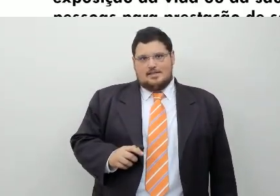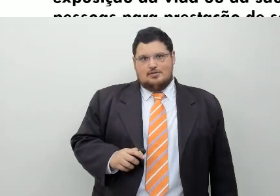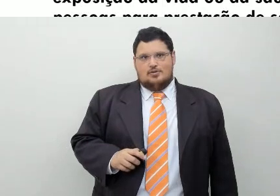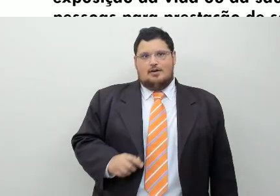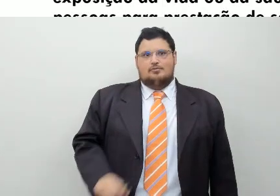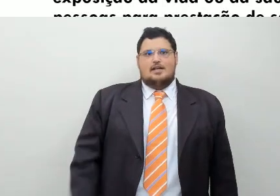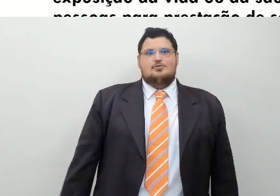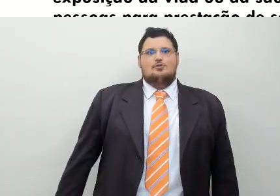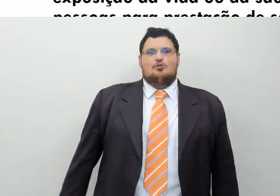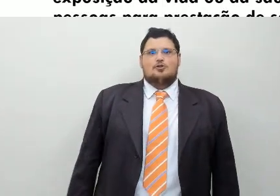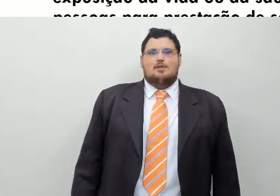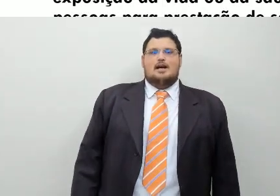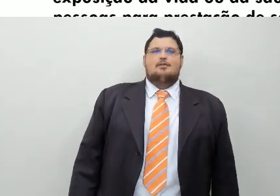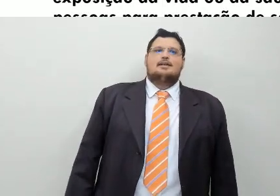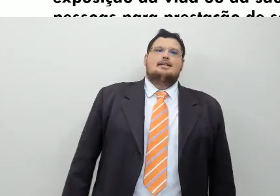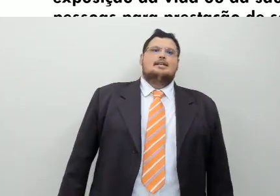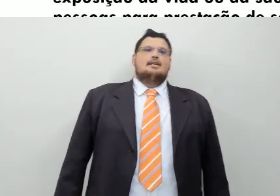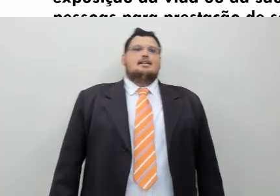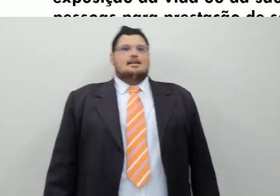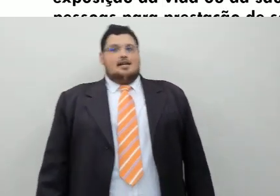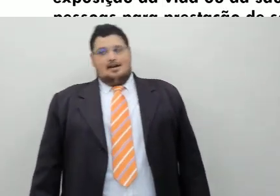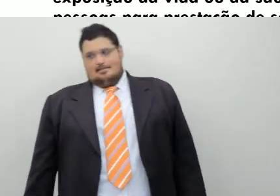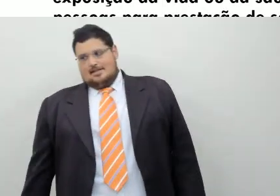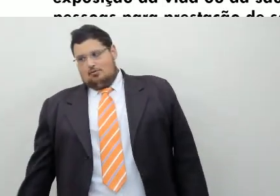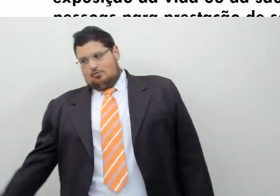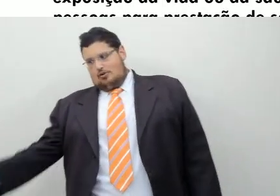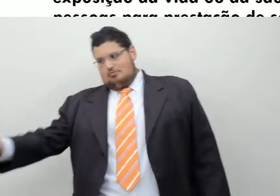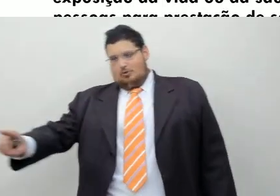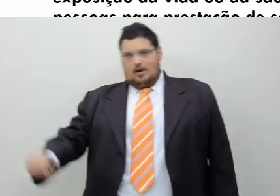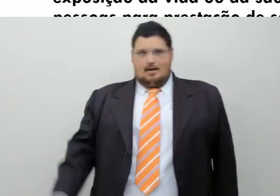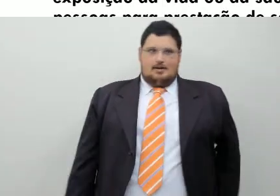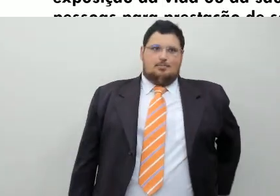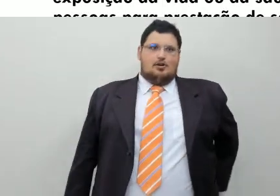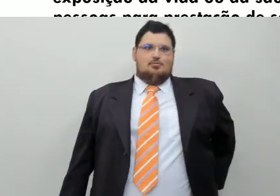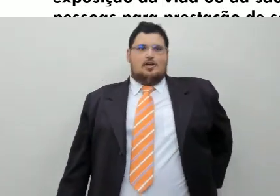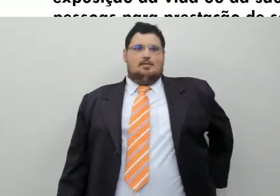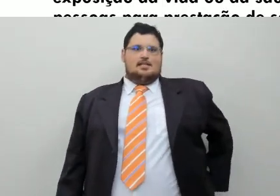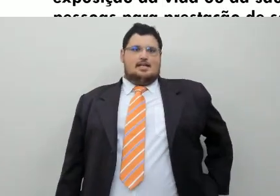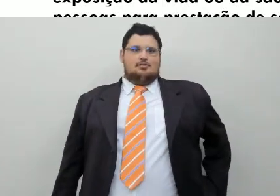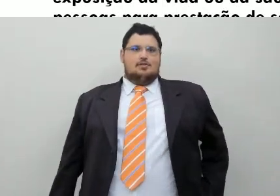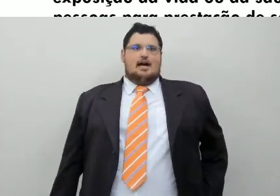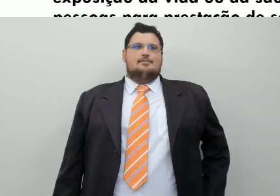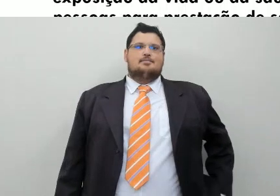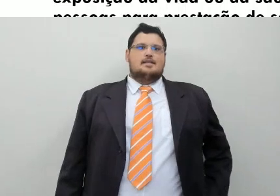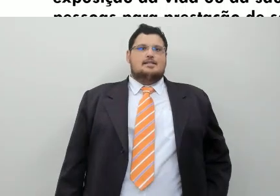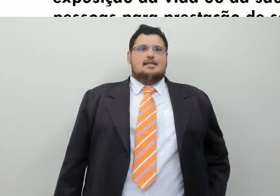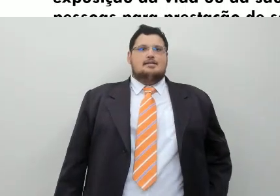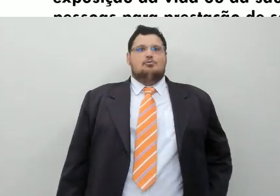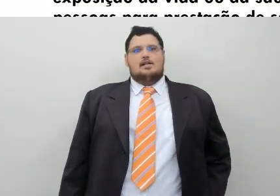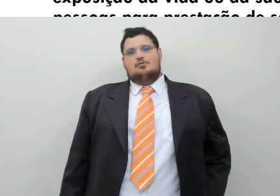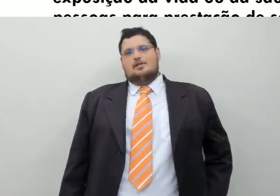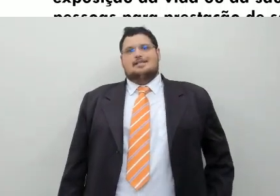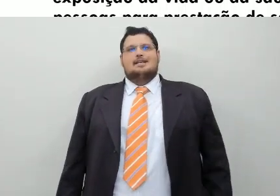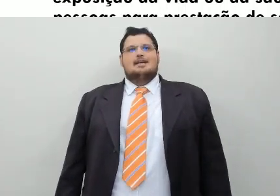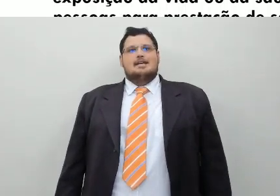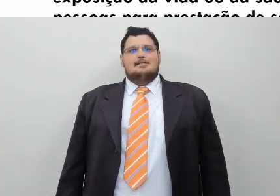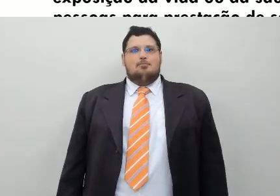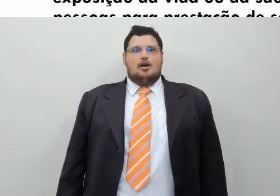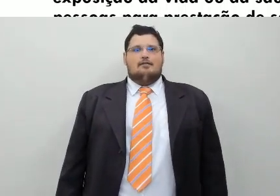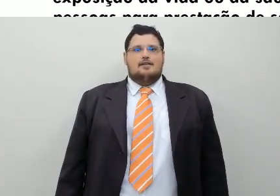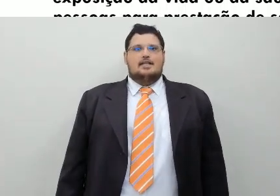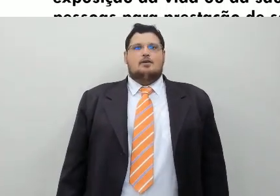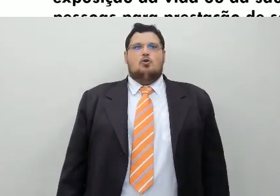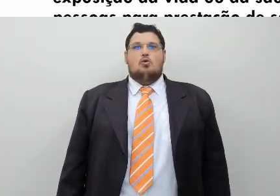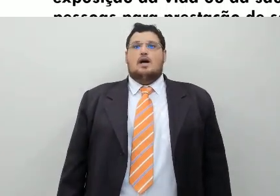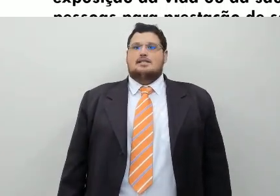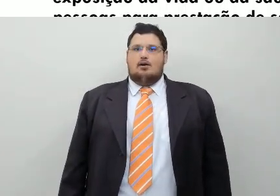agora começar a estudar o 132 do Código Penal, que é, segundo o nosso programa, o próximo crime que a gente tem que estudar, diz assim: 132. Expor